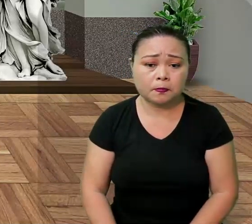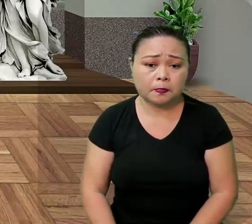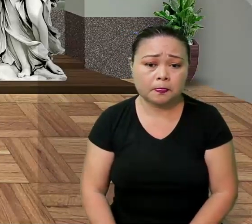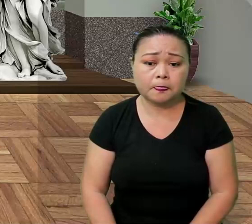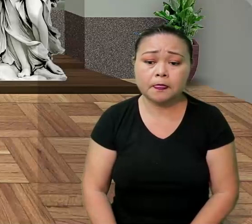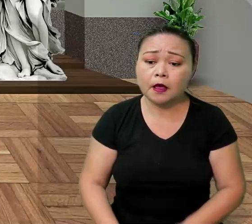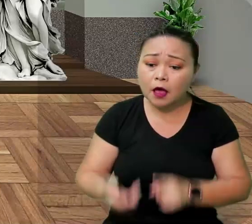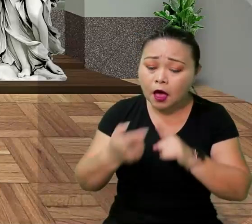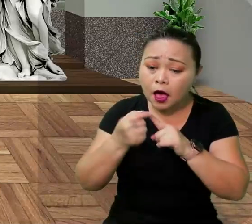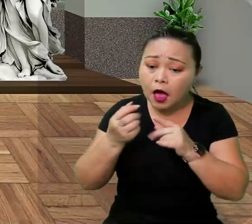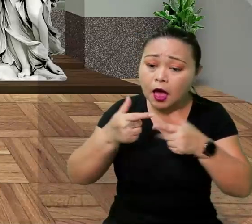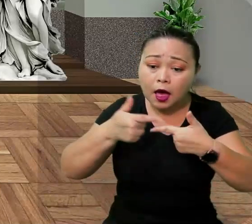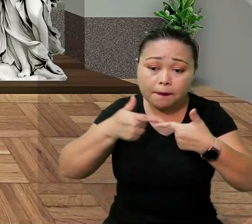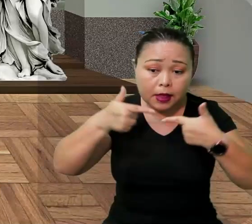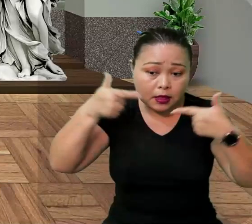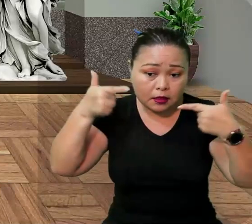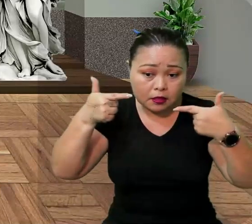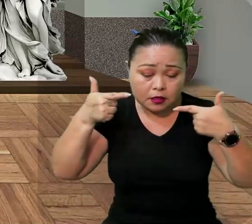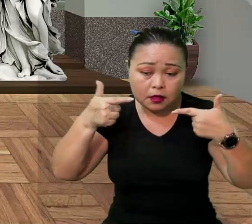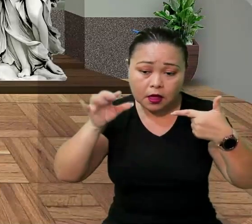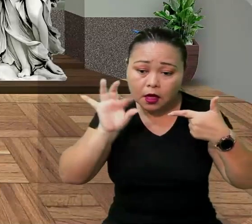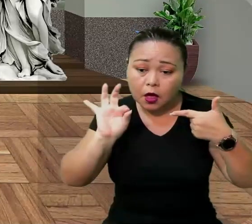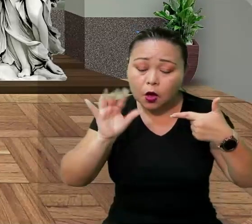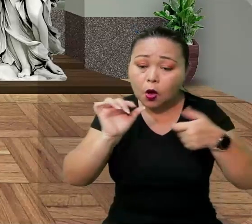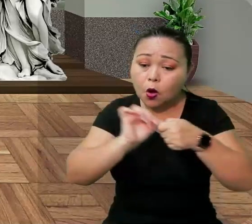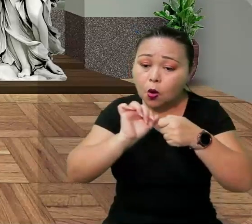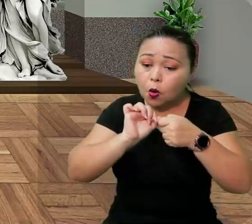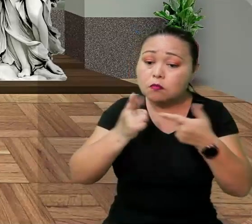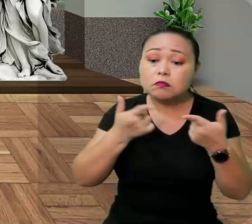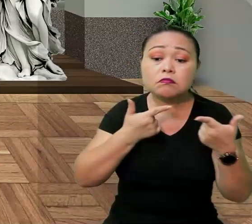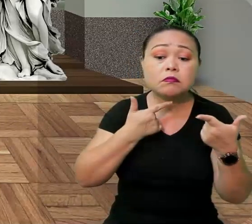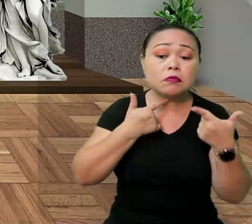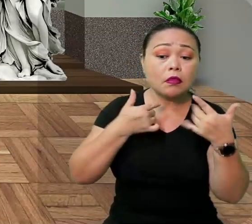a semente da melancia é afrodisíaco.